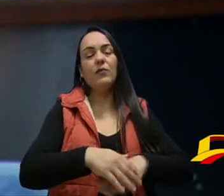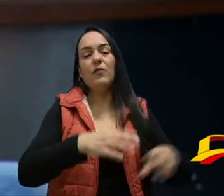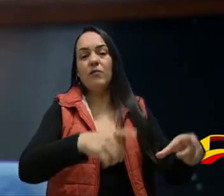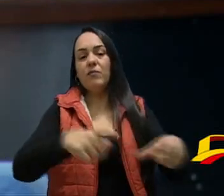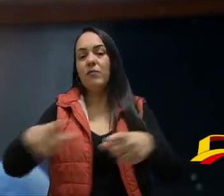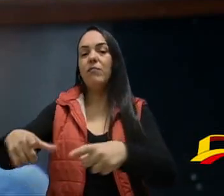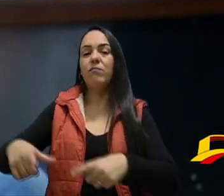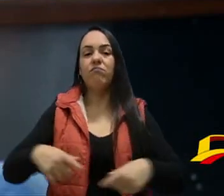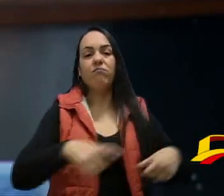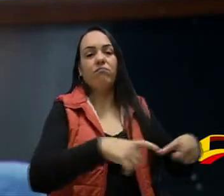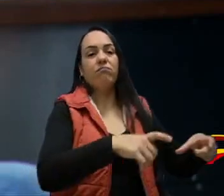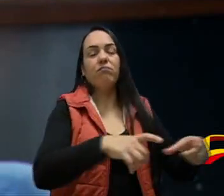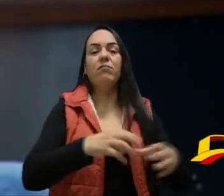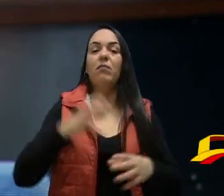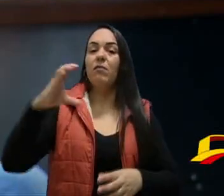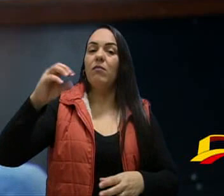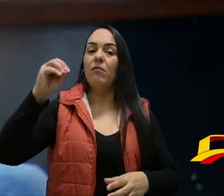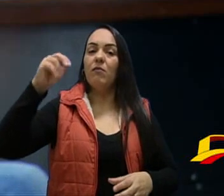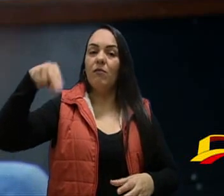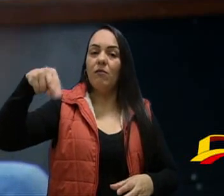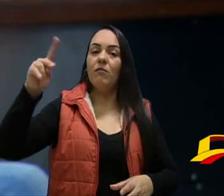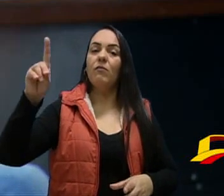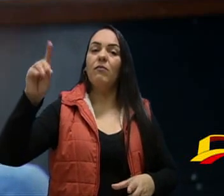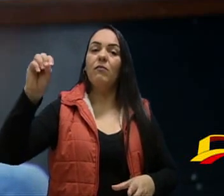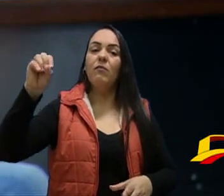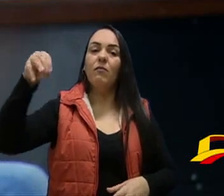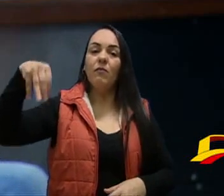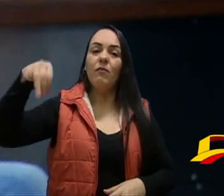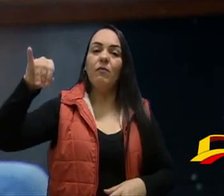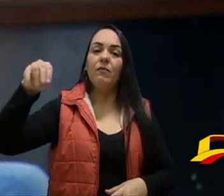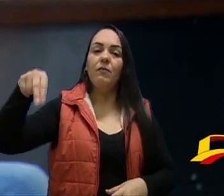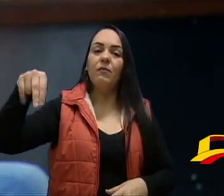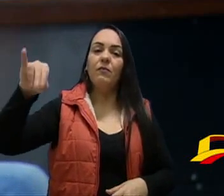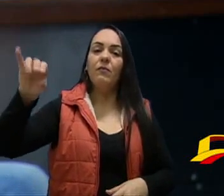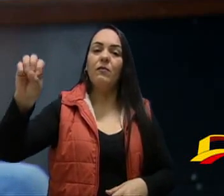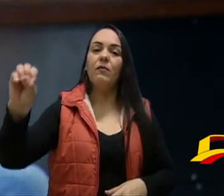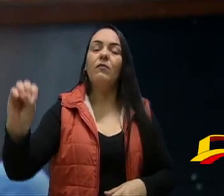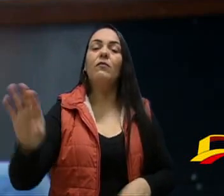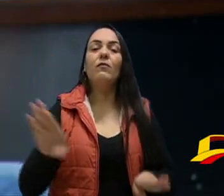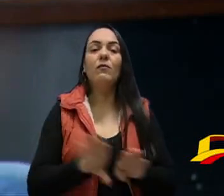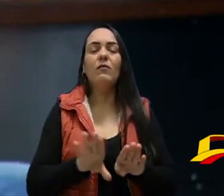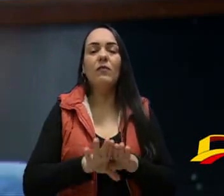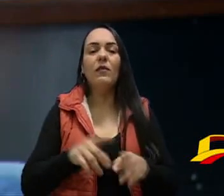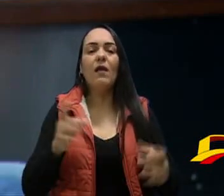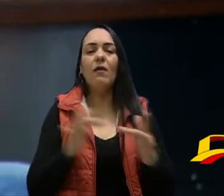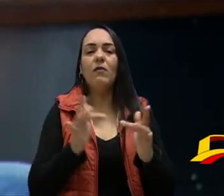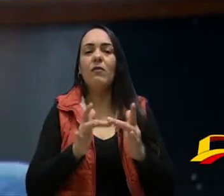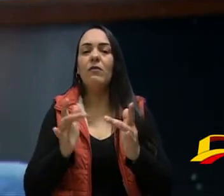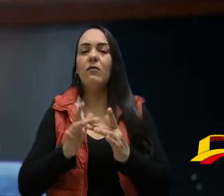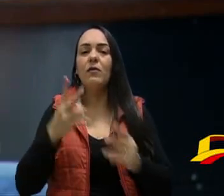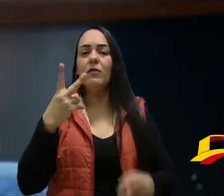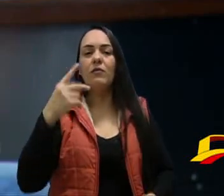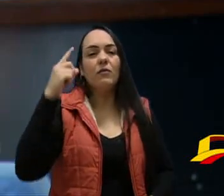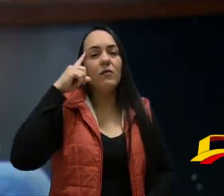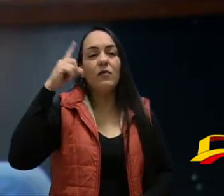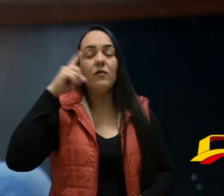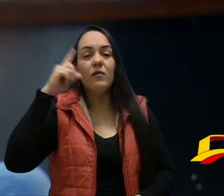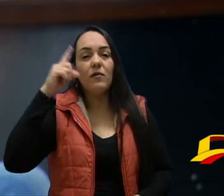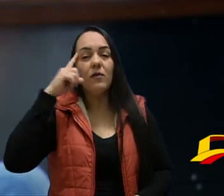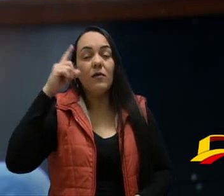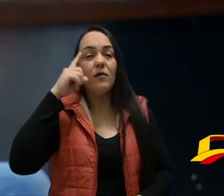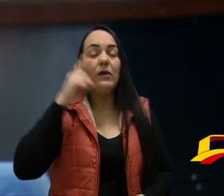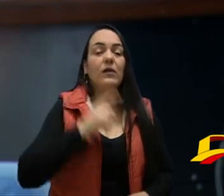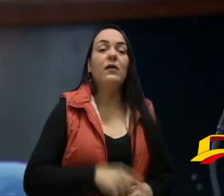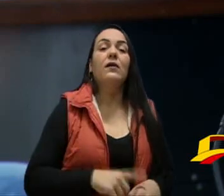mesmo são nos condomínios tá é com a gente já fera faz um contato diário duas vezes ao dia até com